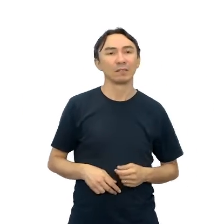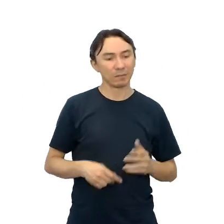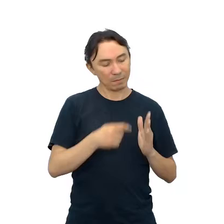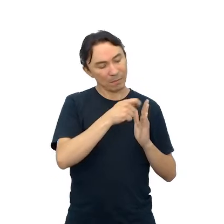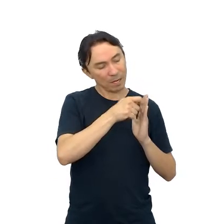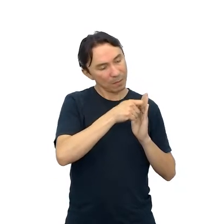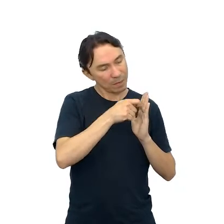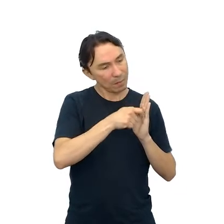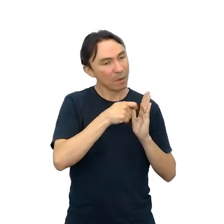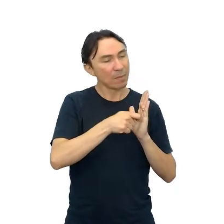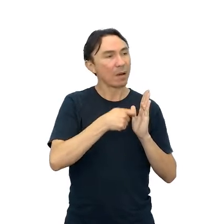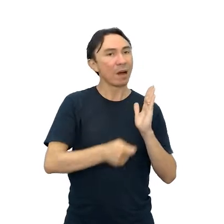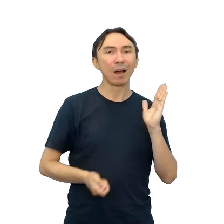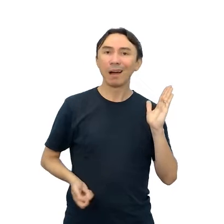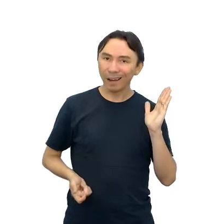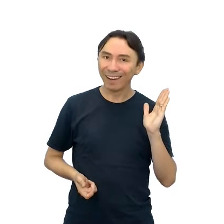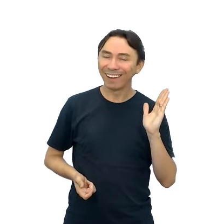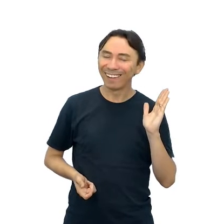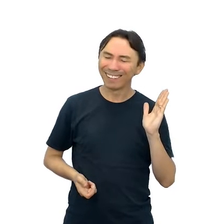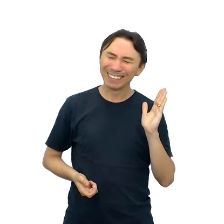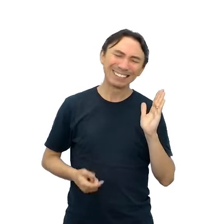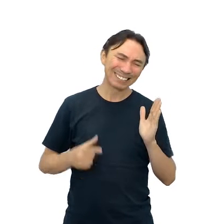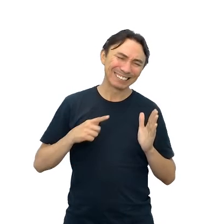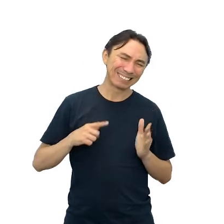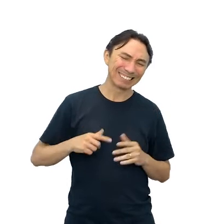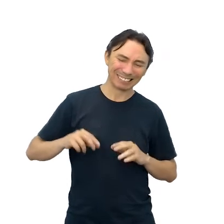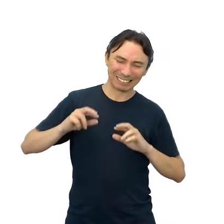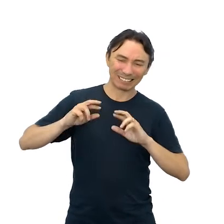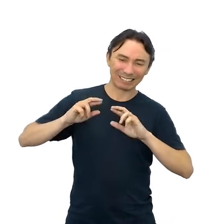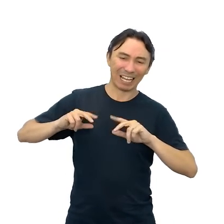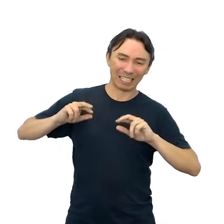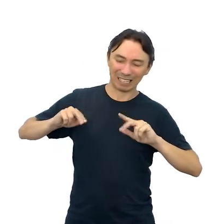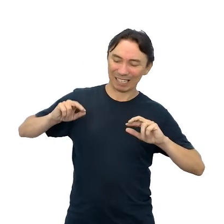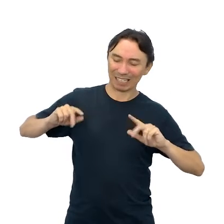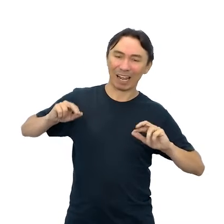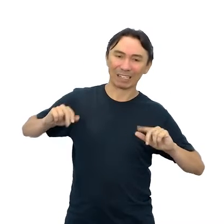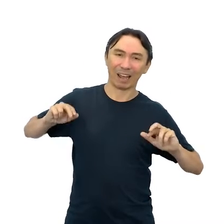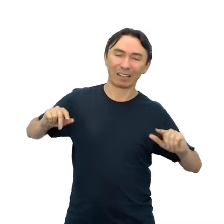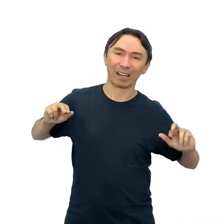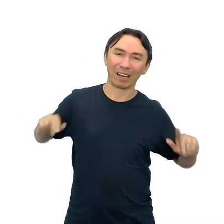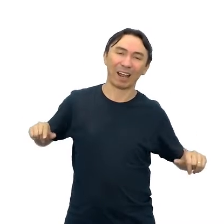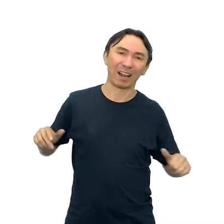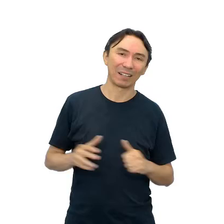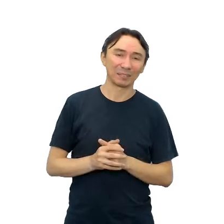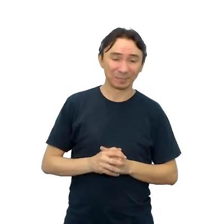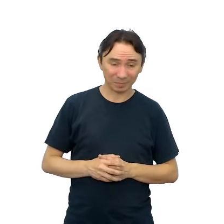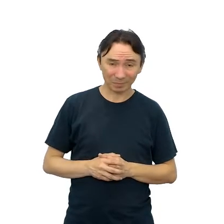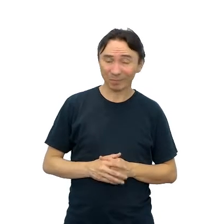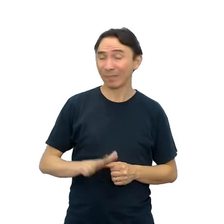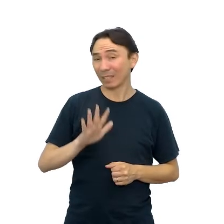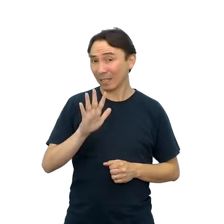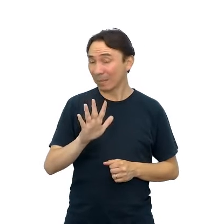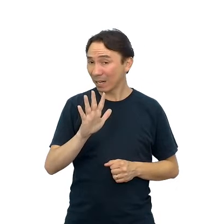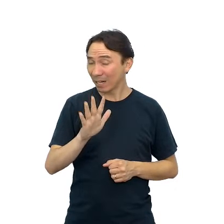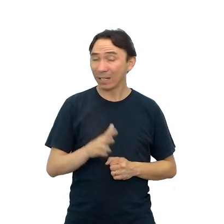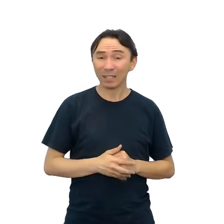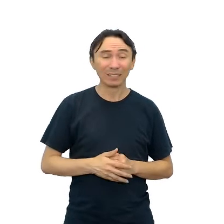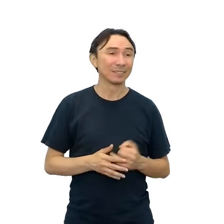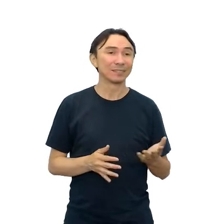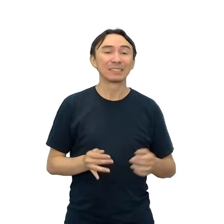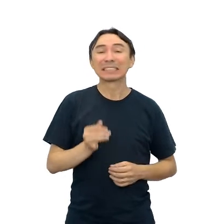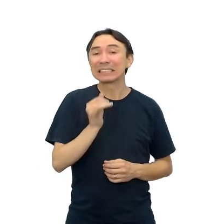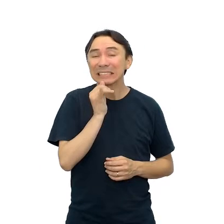escritas, pictóricas e outros processos. Lembrando que no processo de percepção, quando